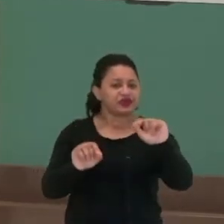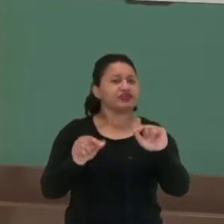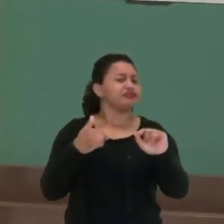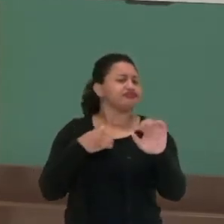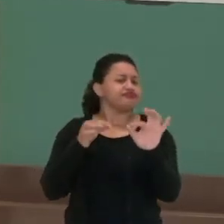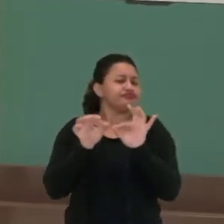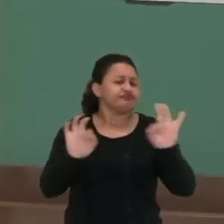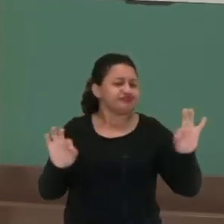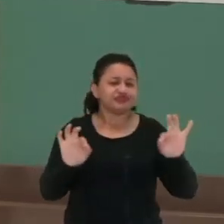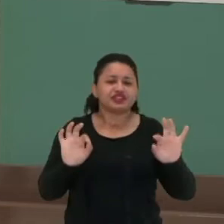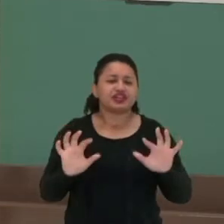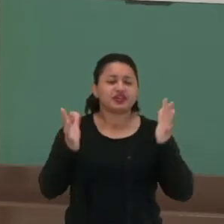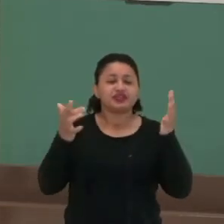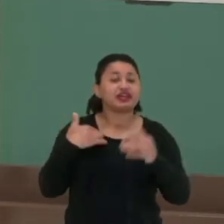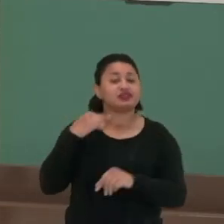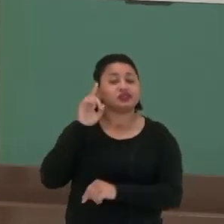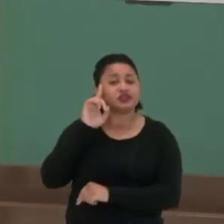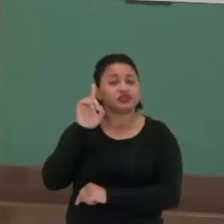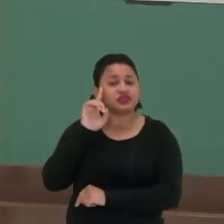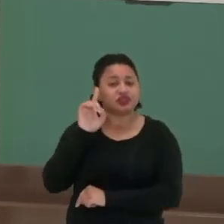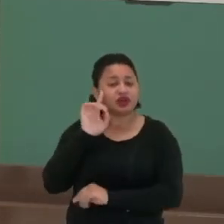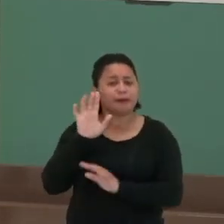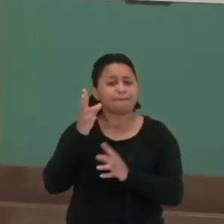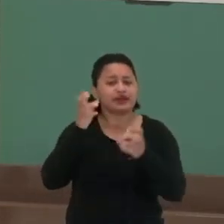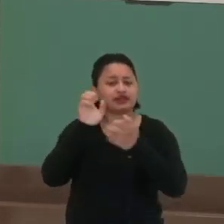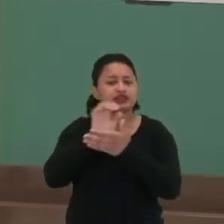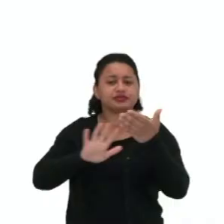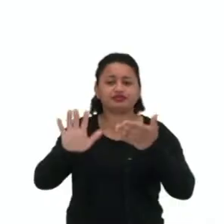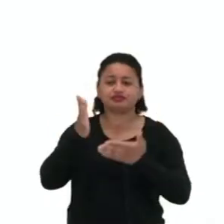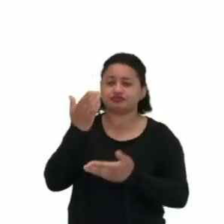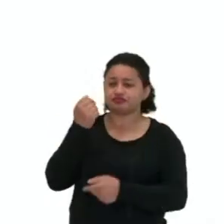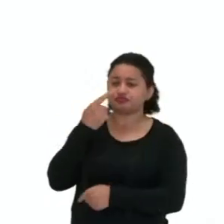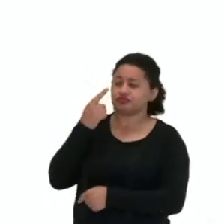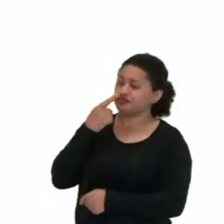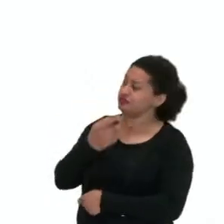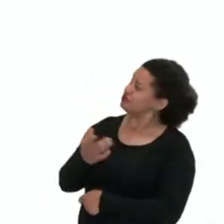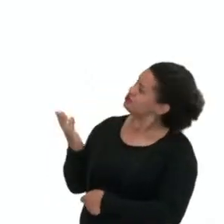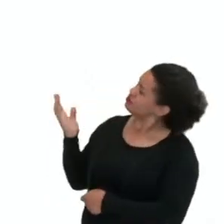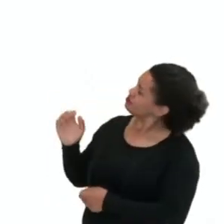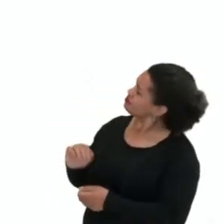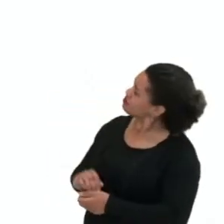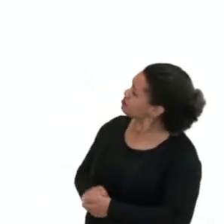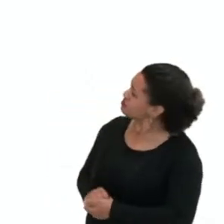que acontece no seu cotidiano. Repare bem nessa imagem. O que será que está acontecendo?